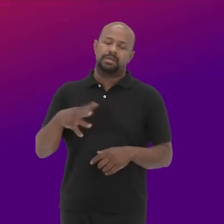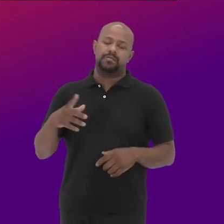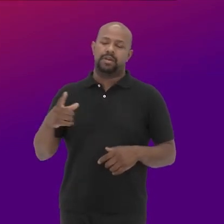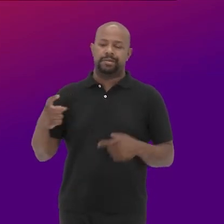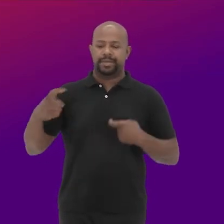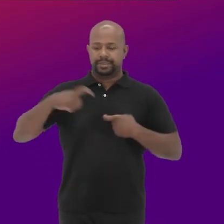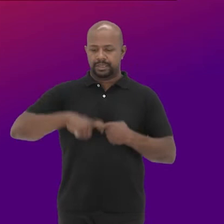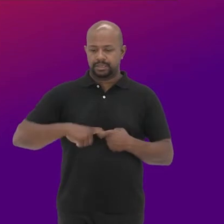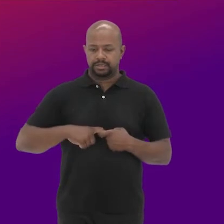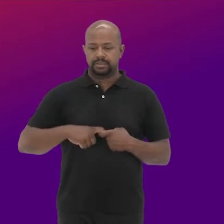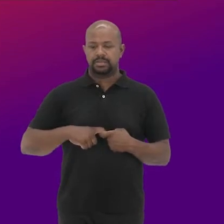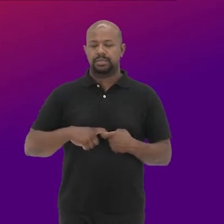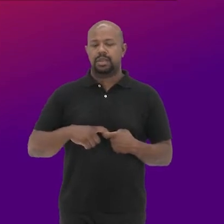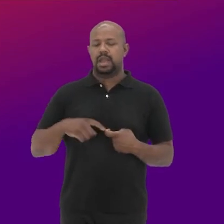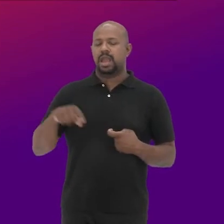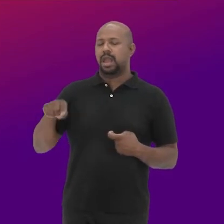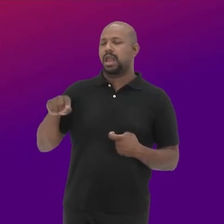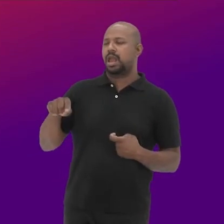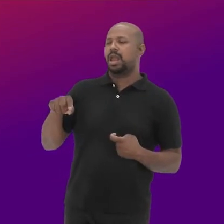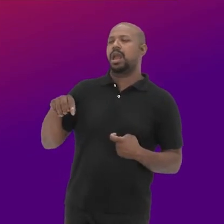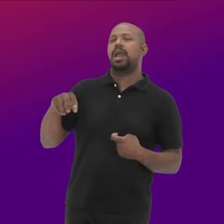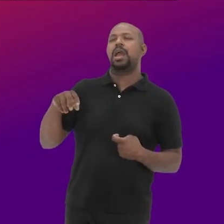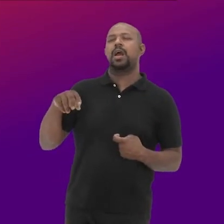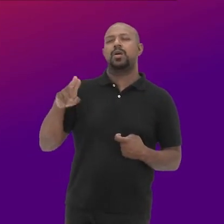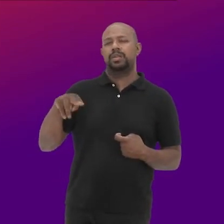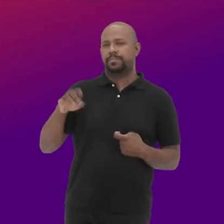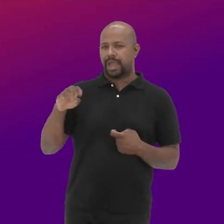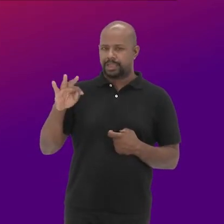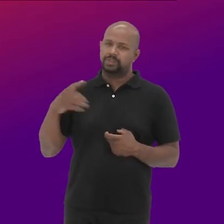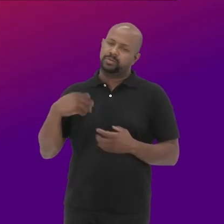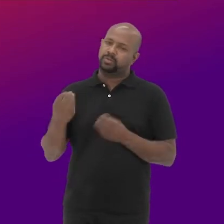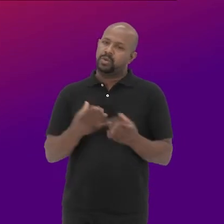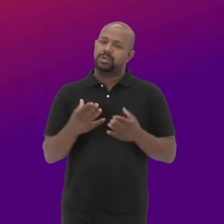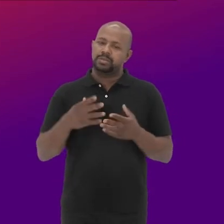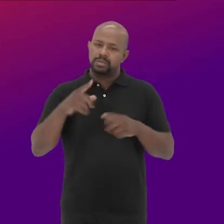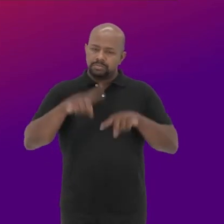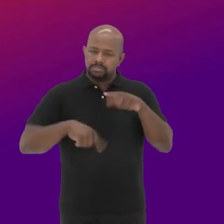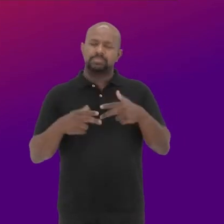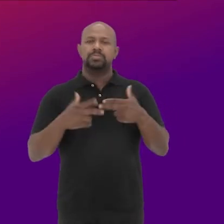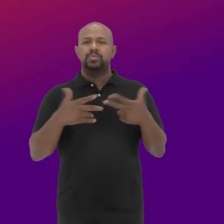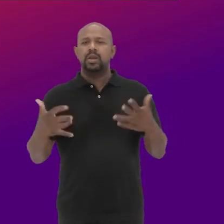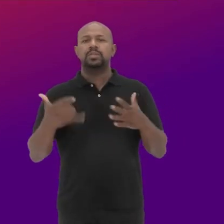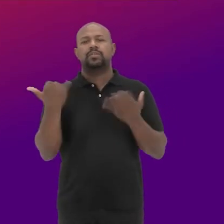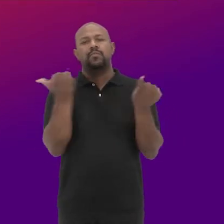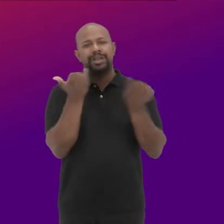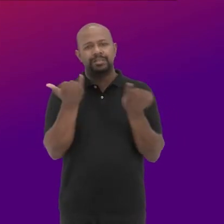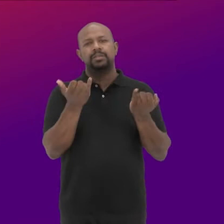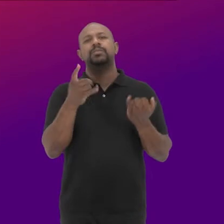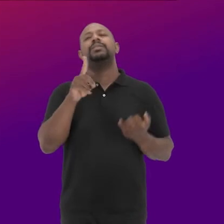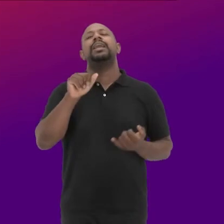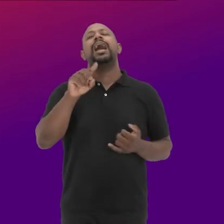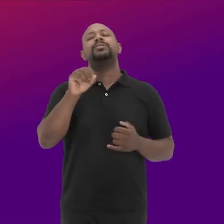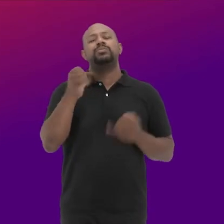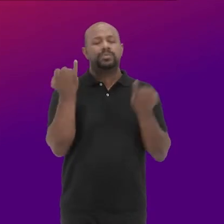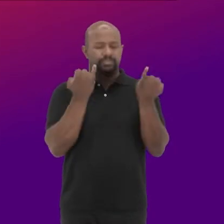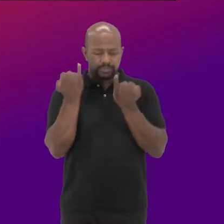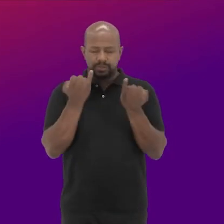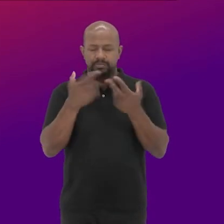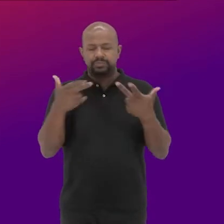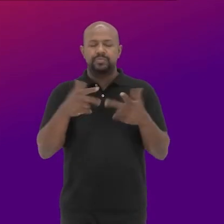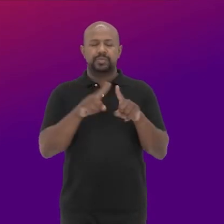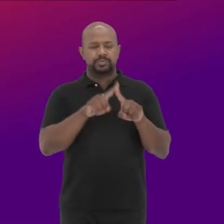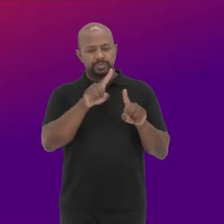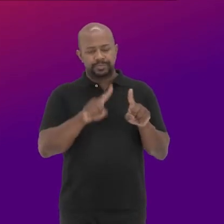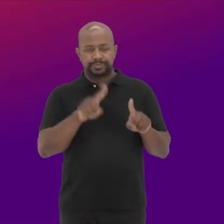construída entre o IMET, que trouxe o subsídio, os dados, a informação, né,